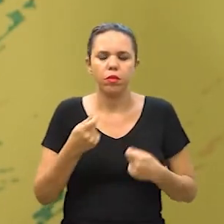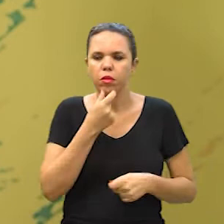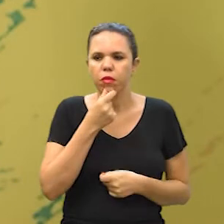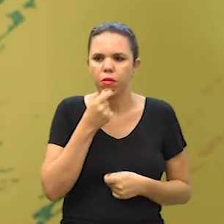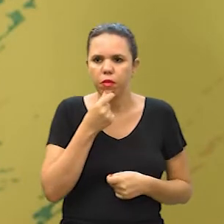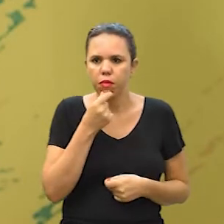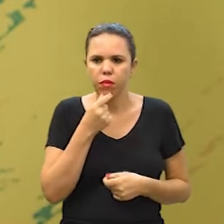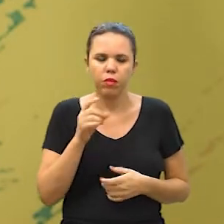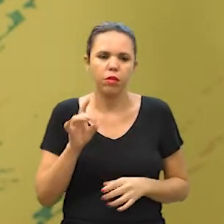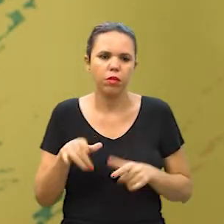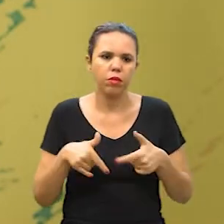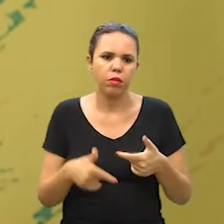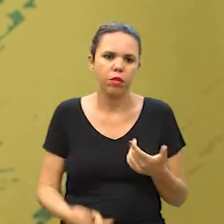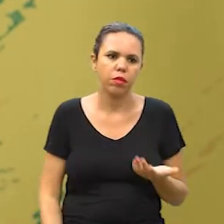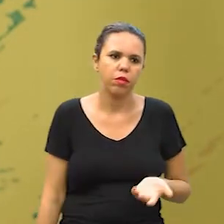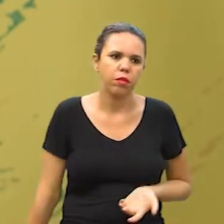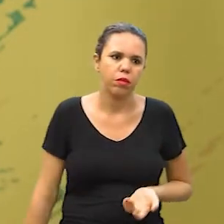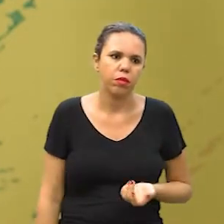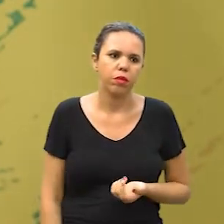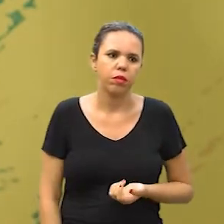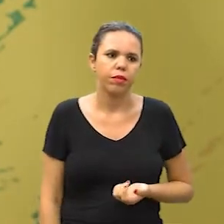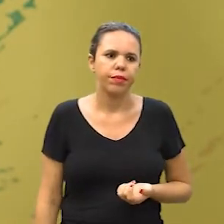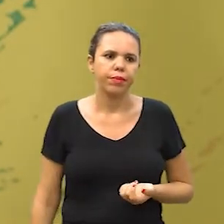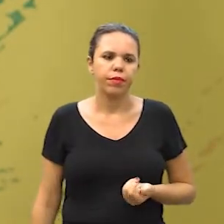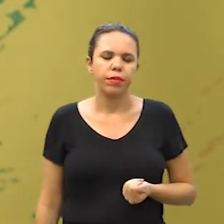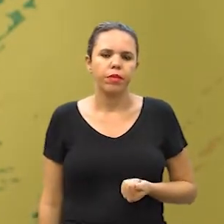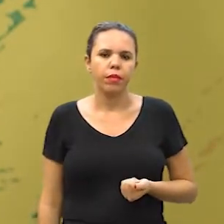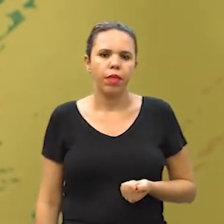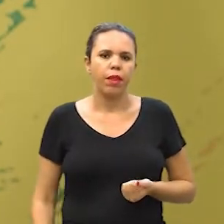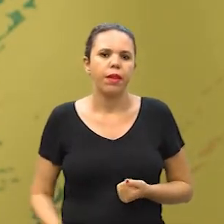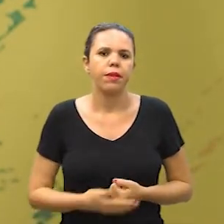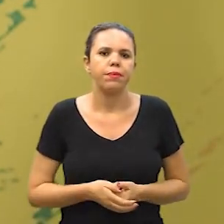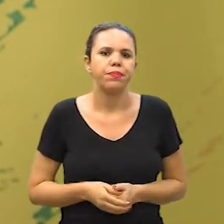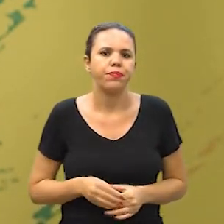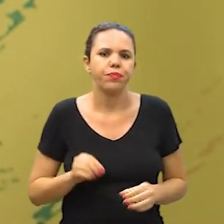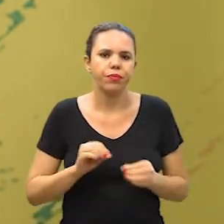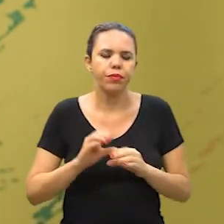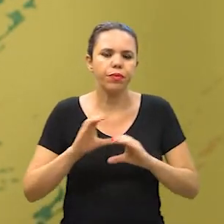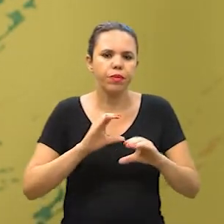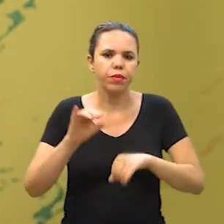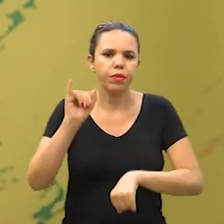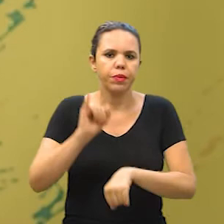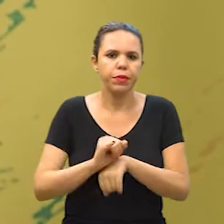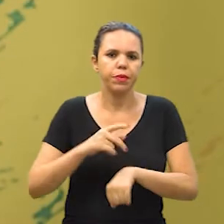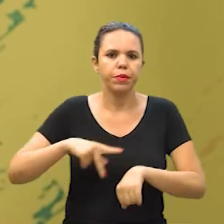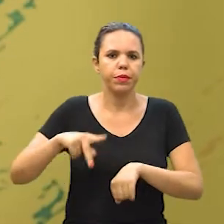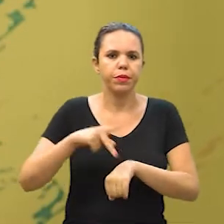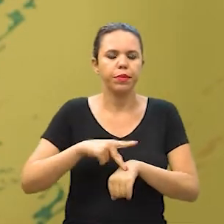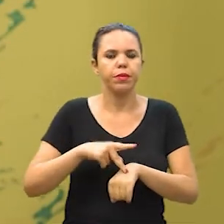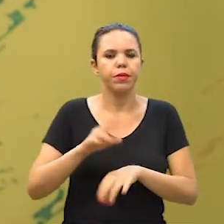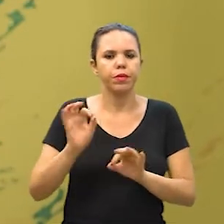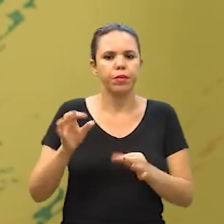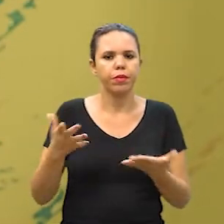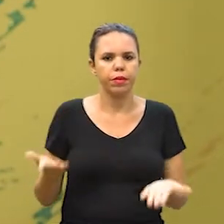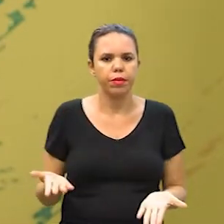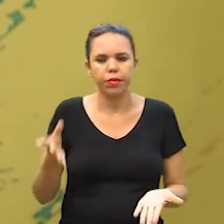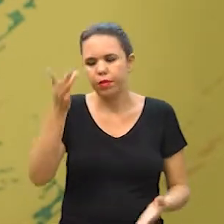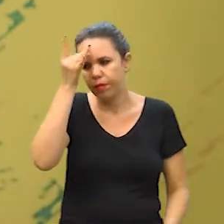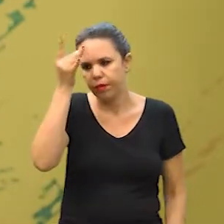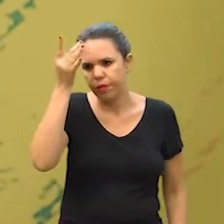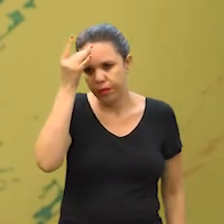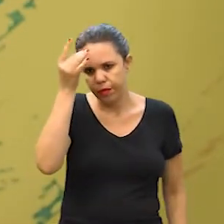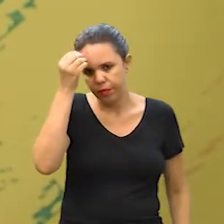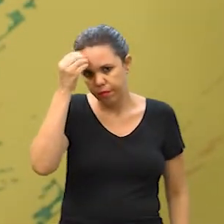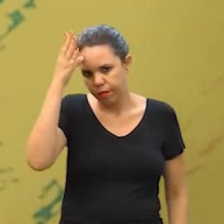inglês para trabalhar, enfim, mas assim, para fazer intercâmbio, porque certamente você também vai aprender